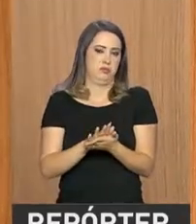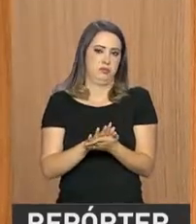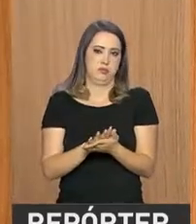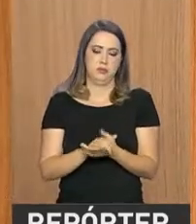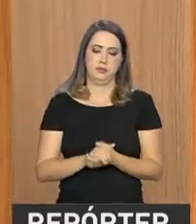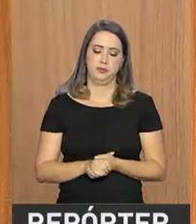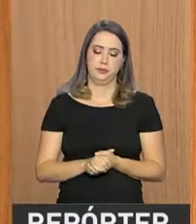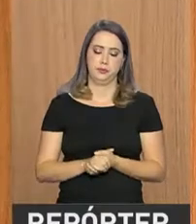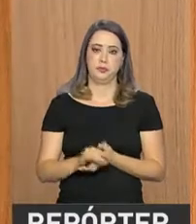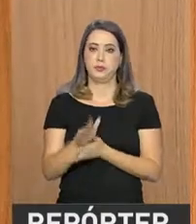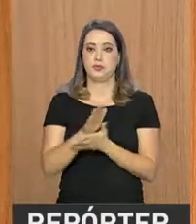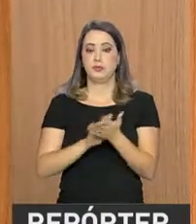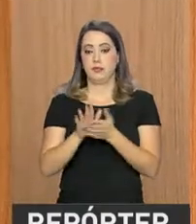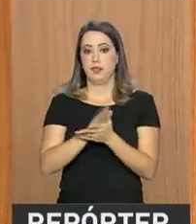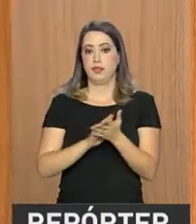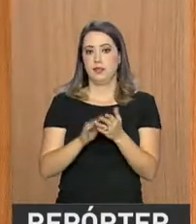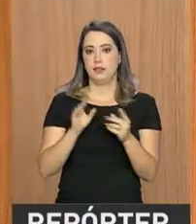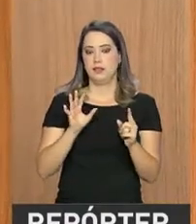nenhum impacto,